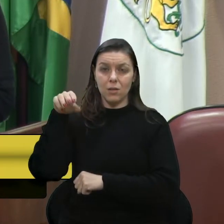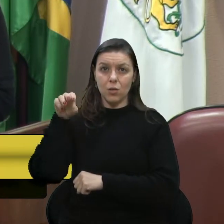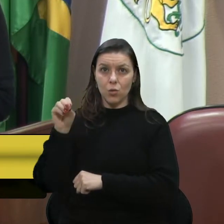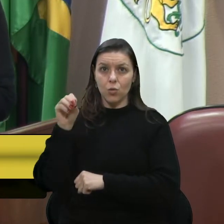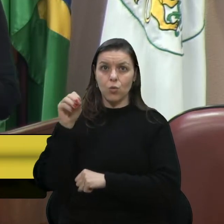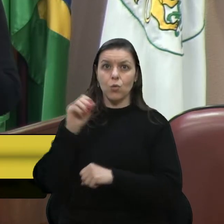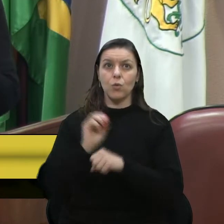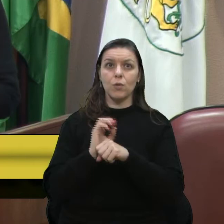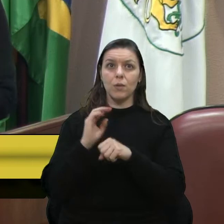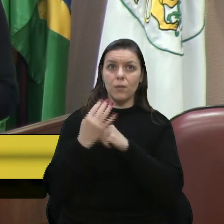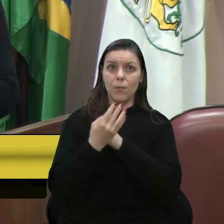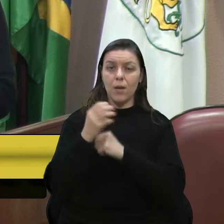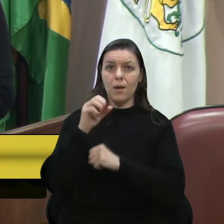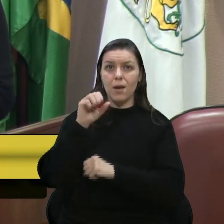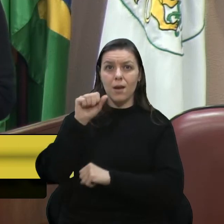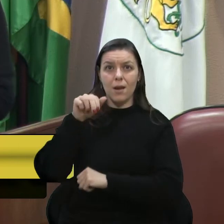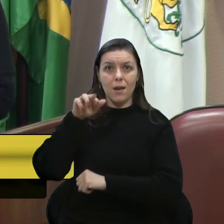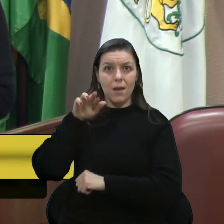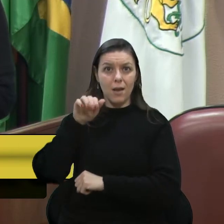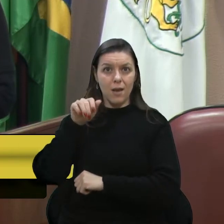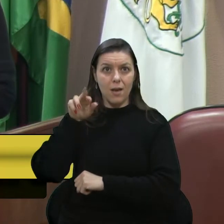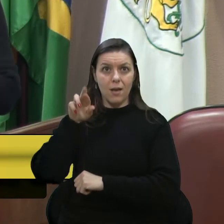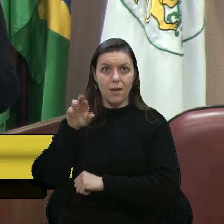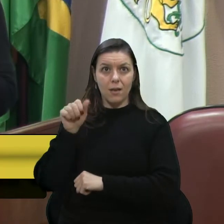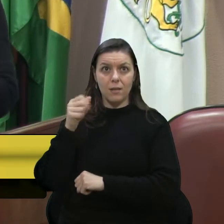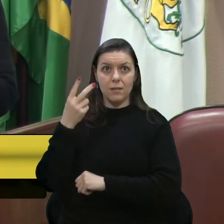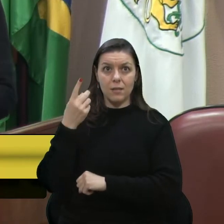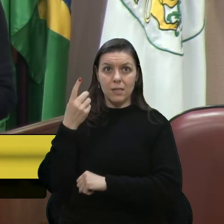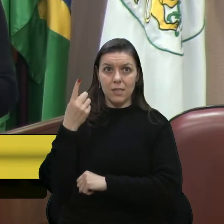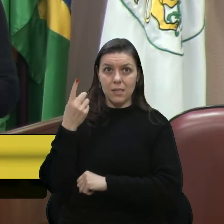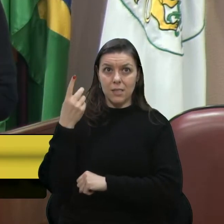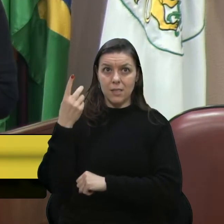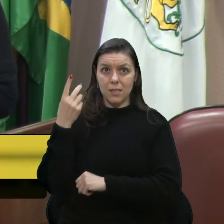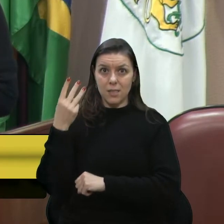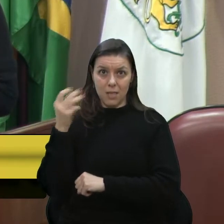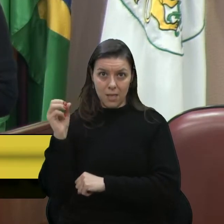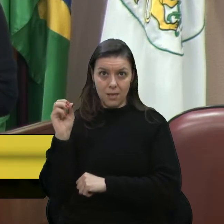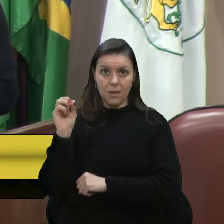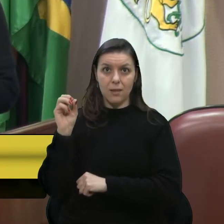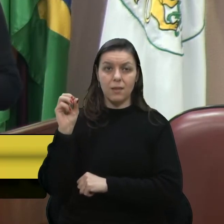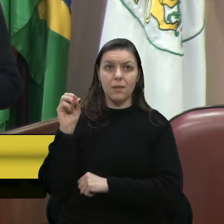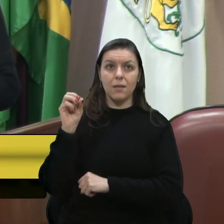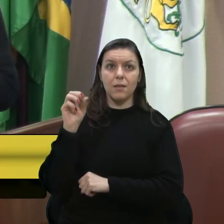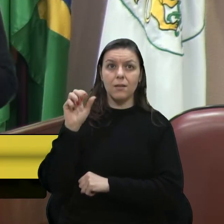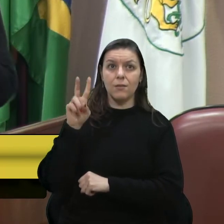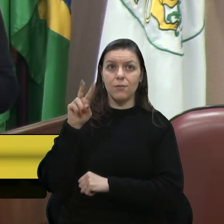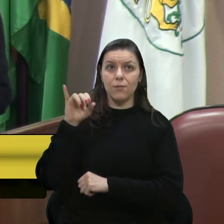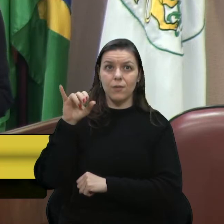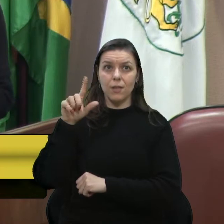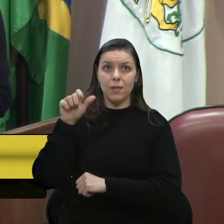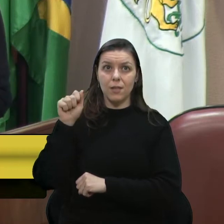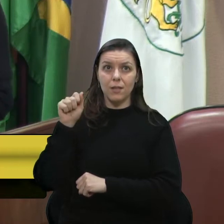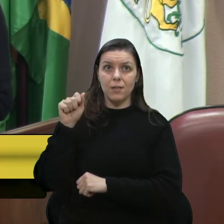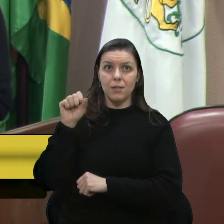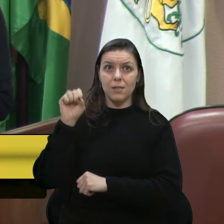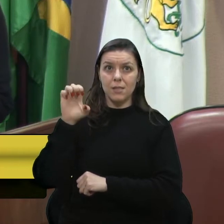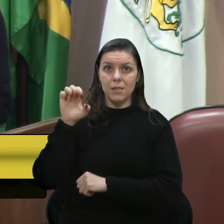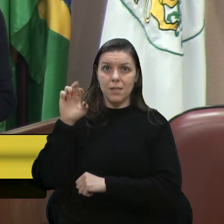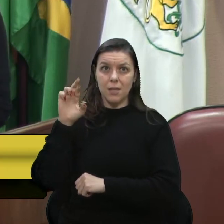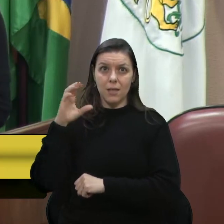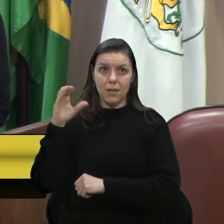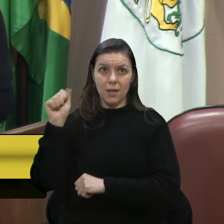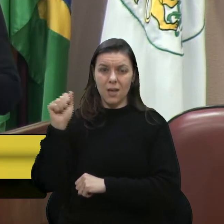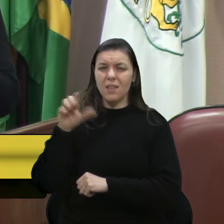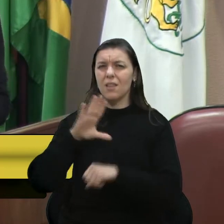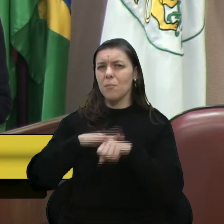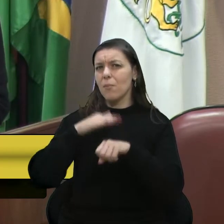167 em Anarrec, 142 em Vila Oliva, 130 em Vila Seca. Mas o que nós estamos falando